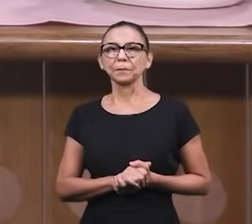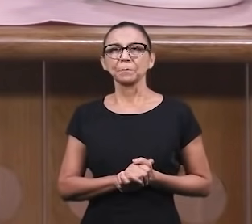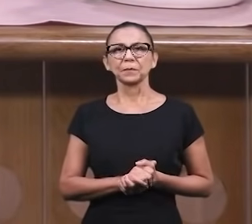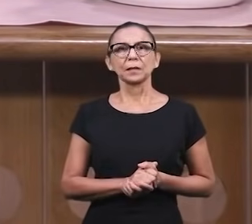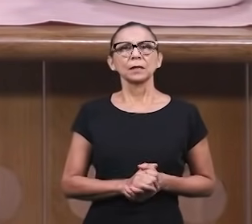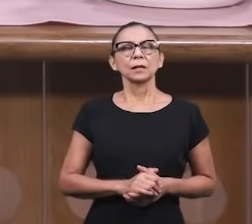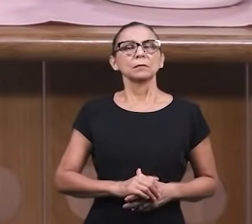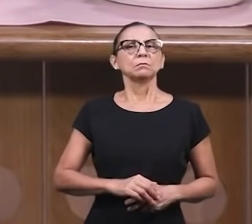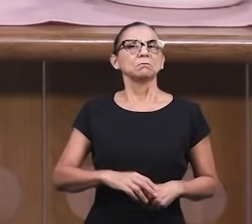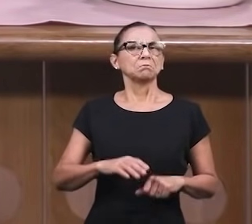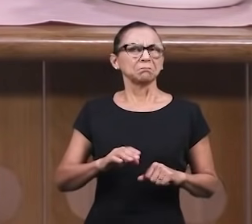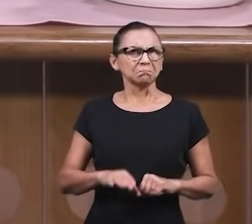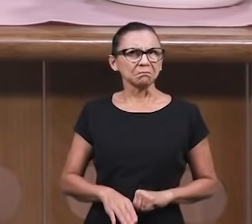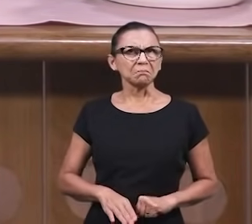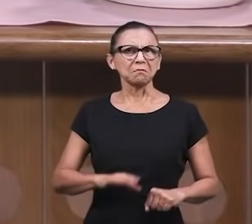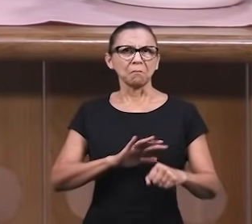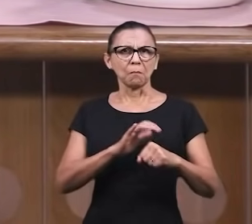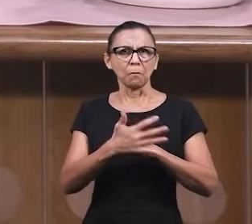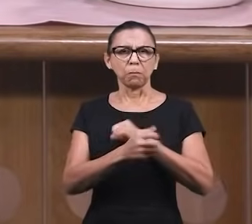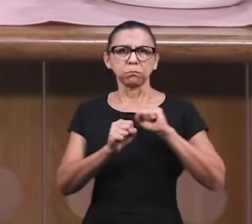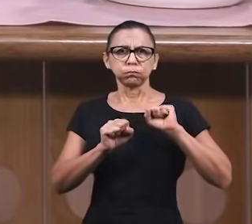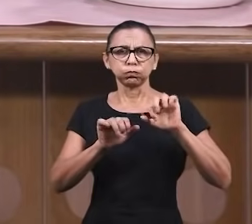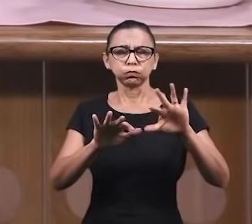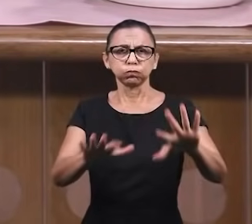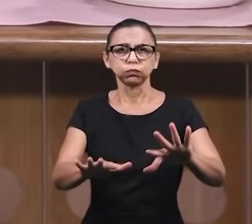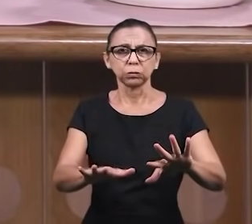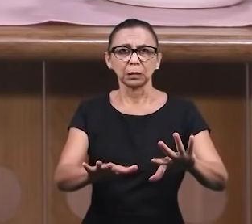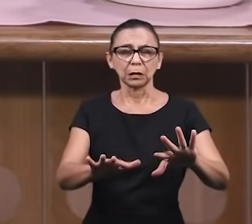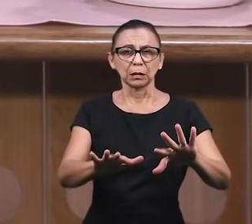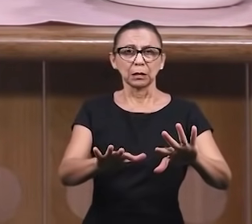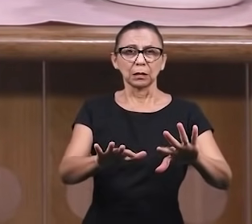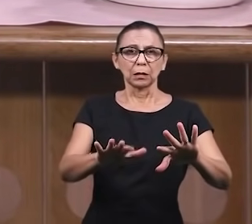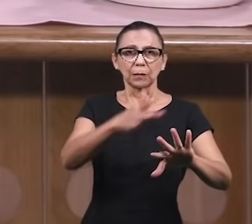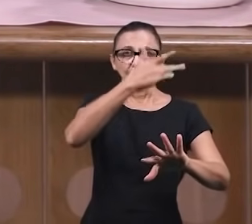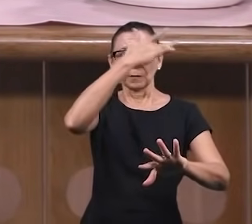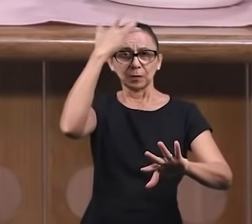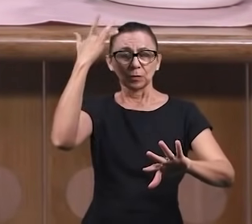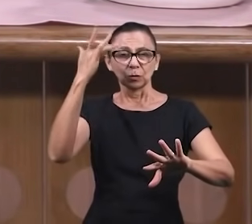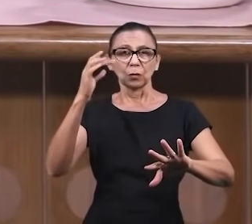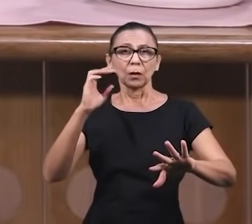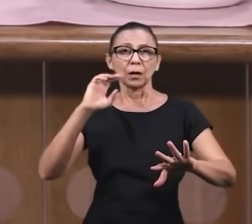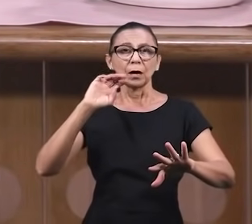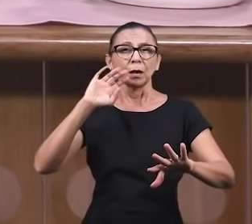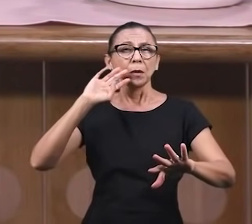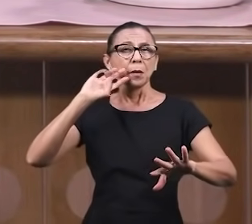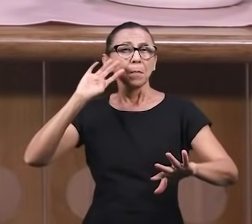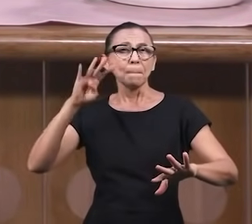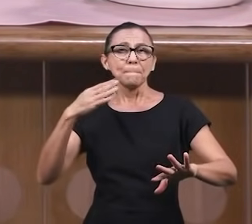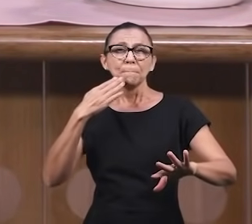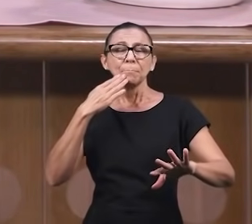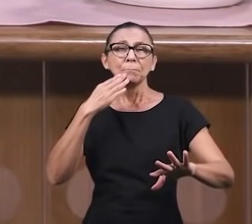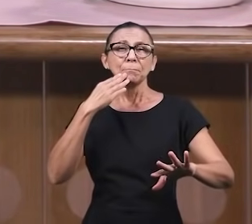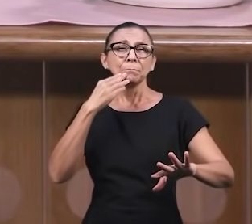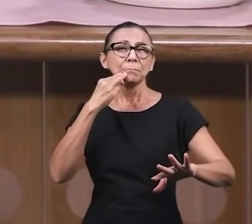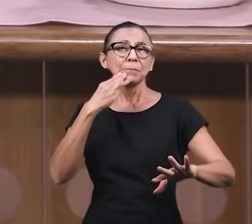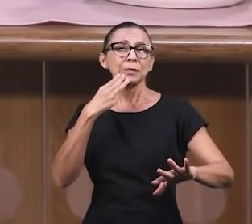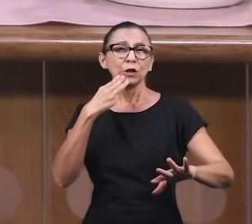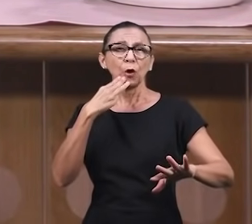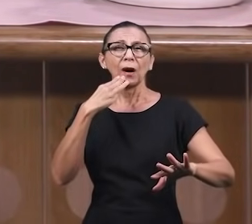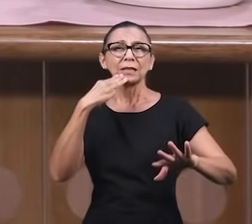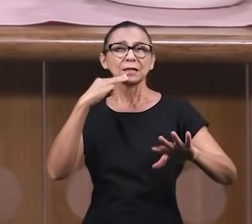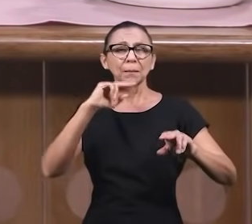Covid-19, que matou milhões de pessoas, mesmo com essa pandemia, há países